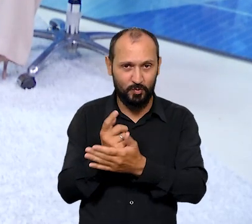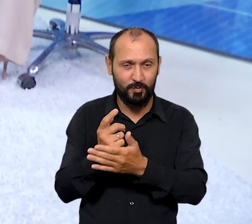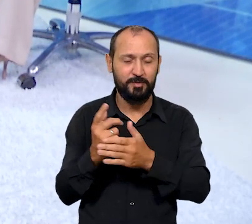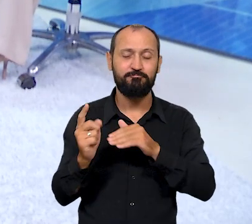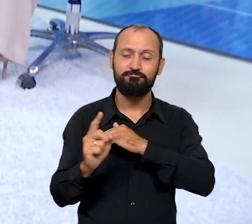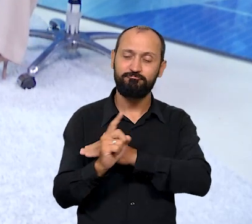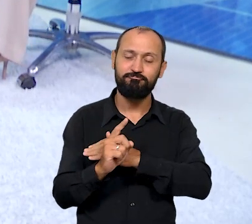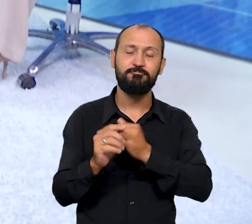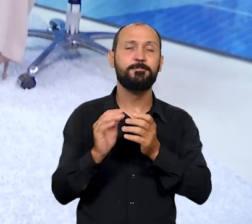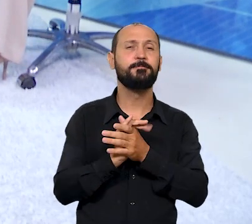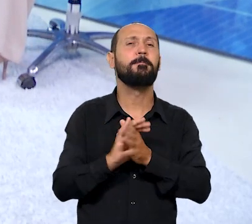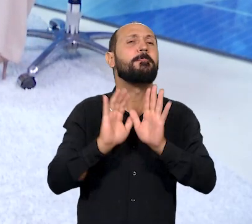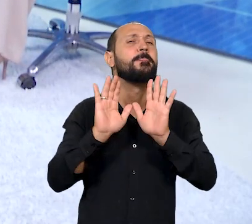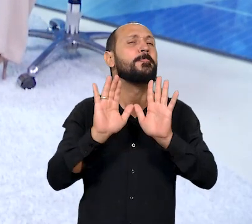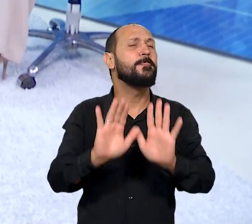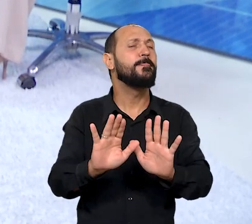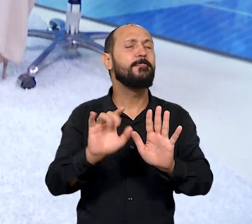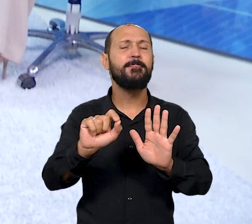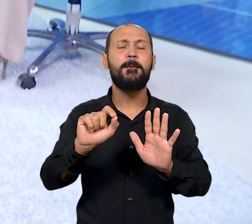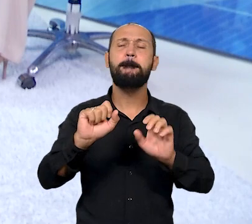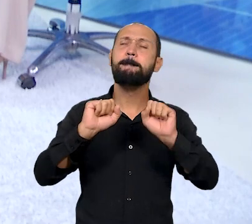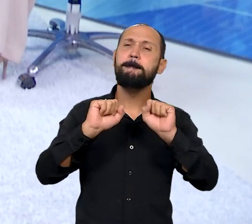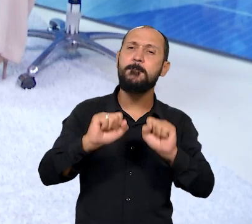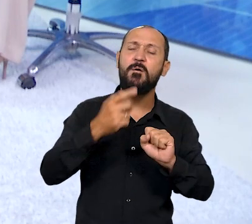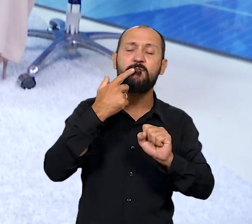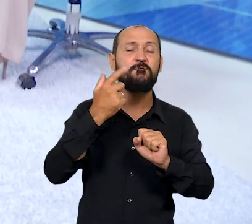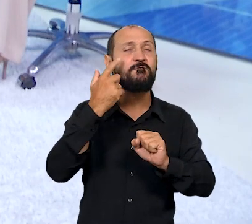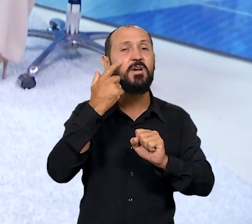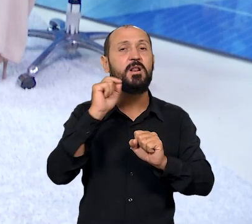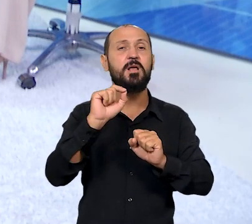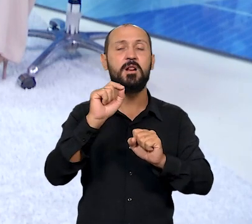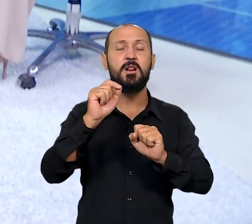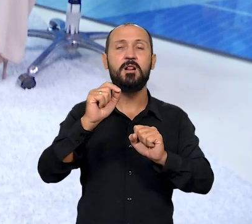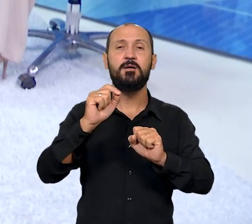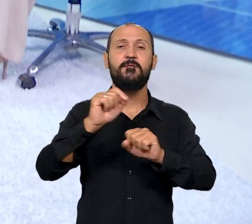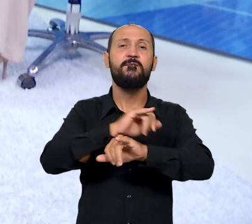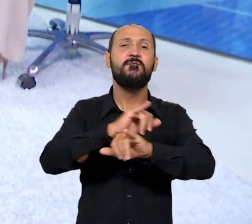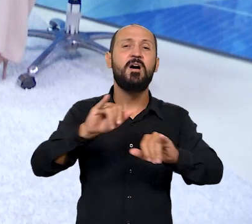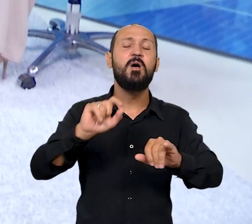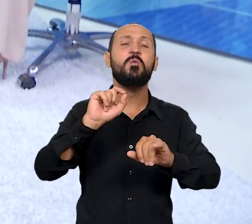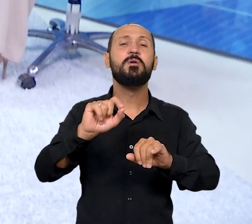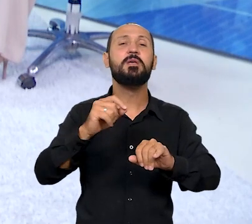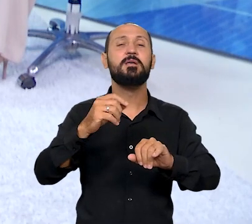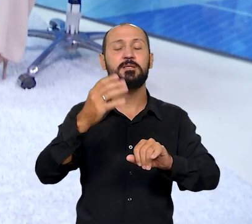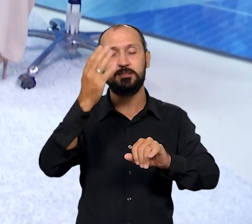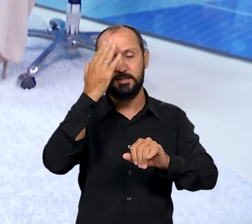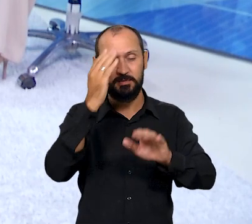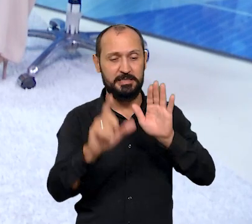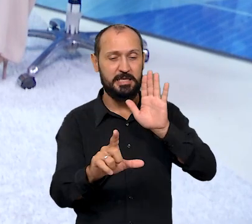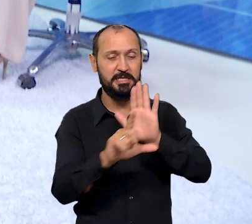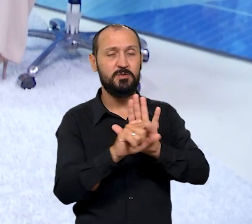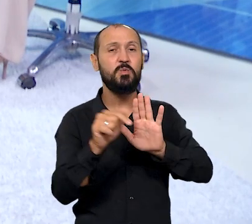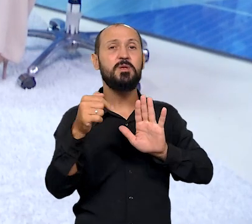Consumidor. O que nós podemos dizer, doutor? O que avançou em relação a